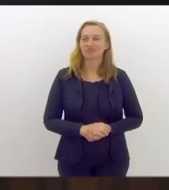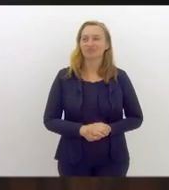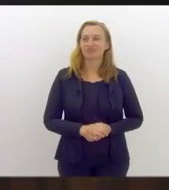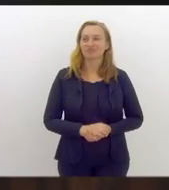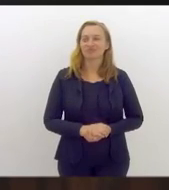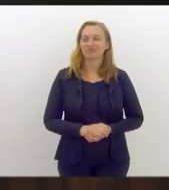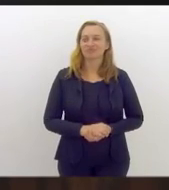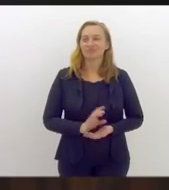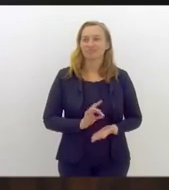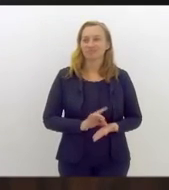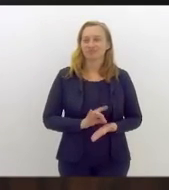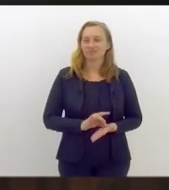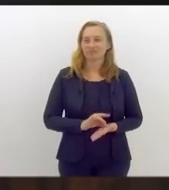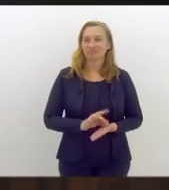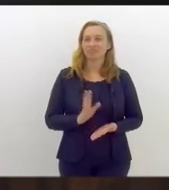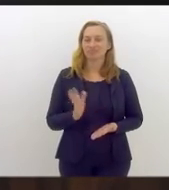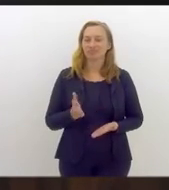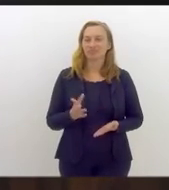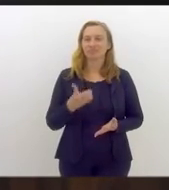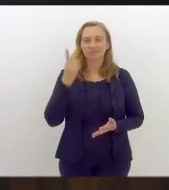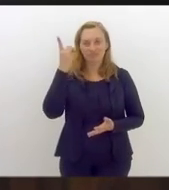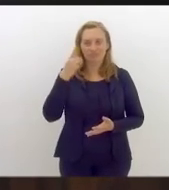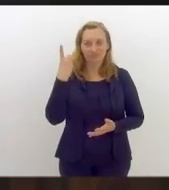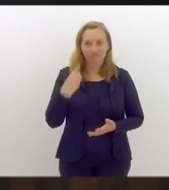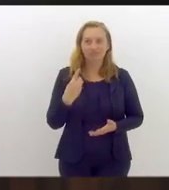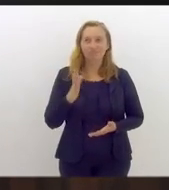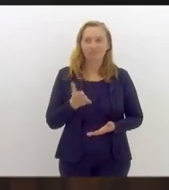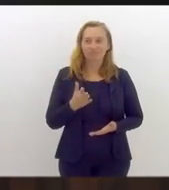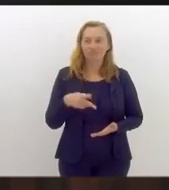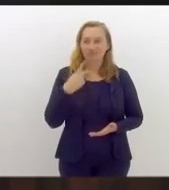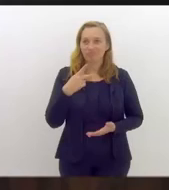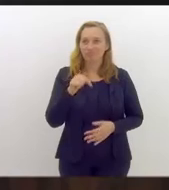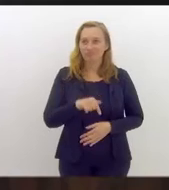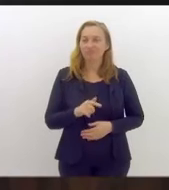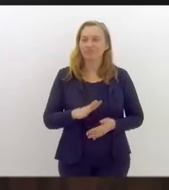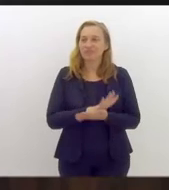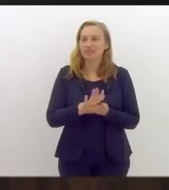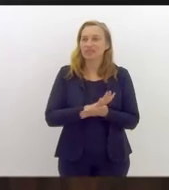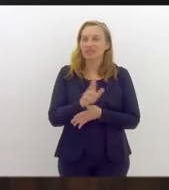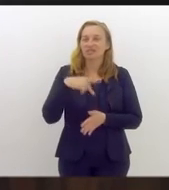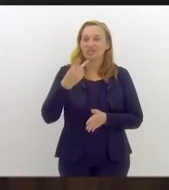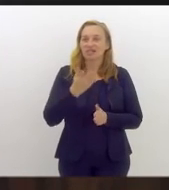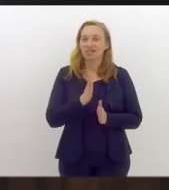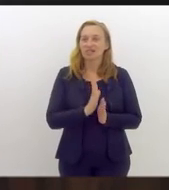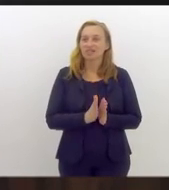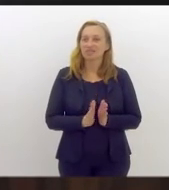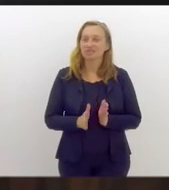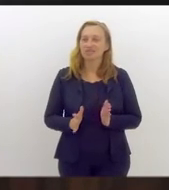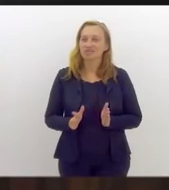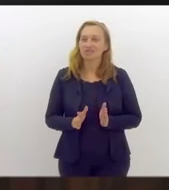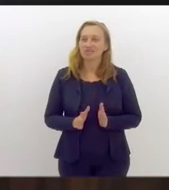elogio. Na verdade, foram os da Dani, já foram cantados aqui. Nada mais havendo a tratar,